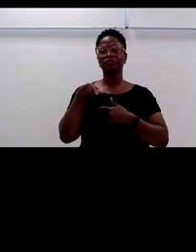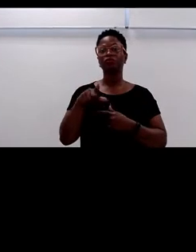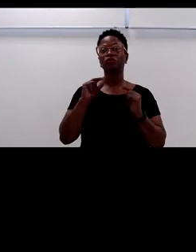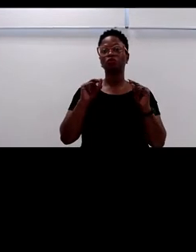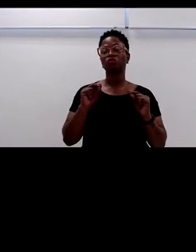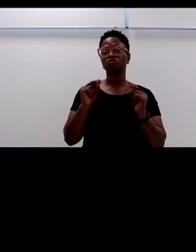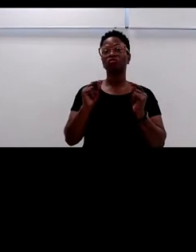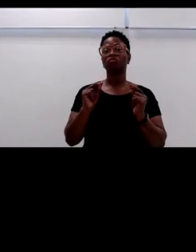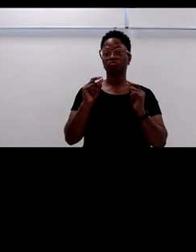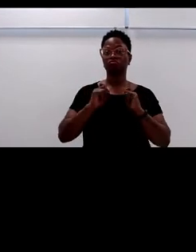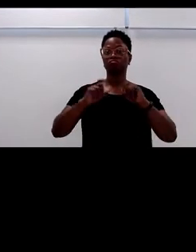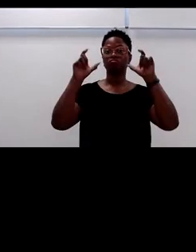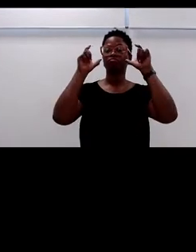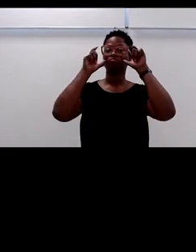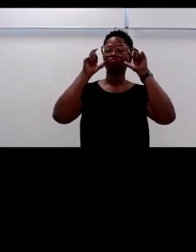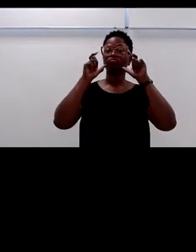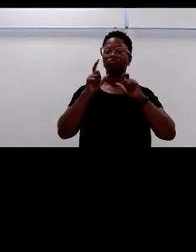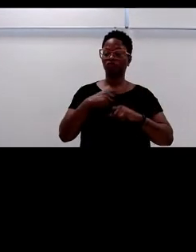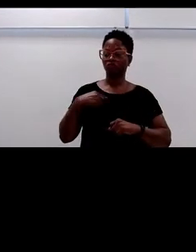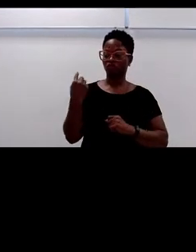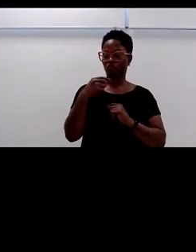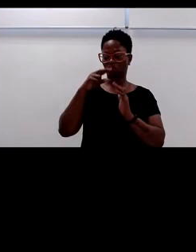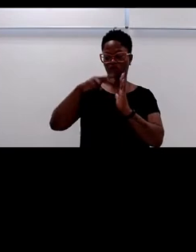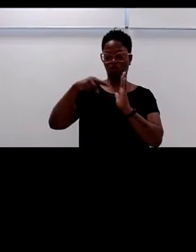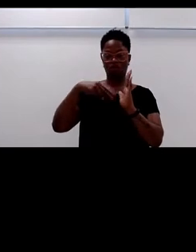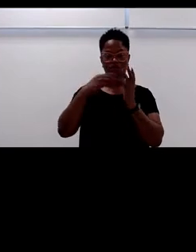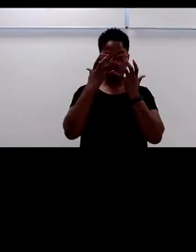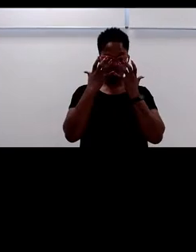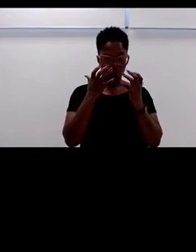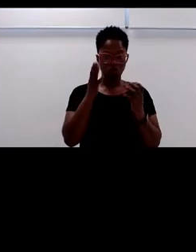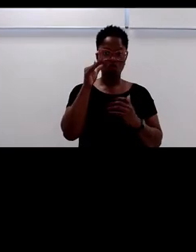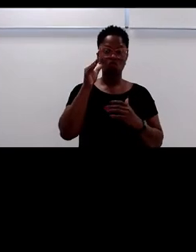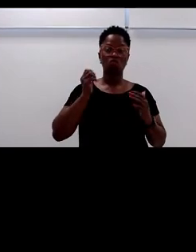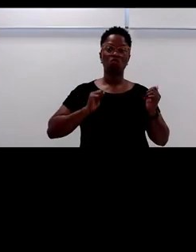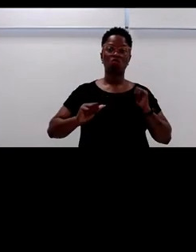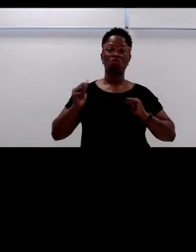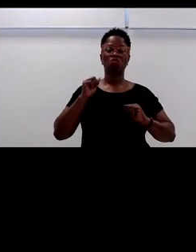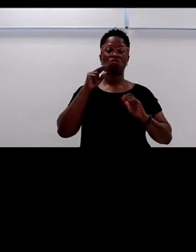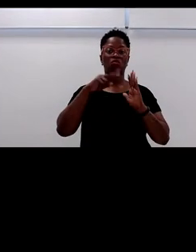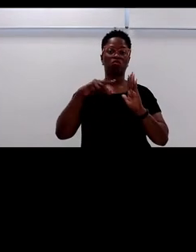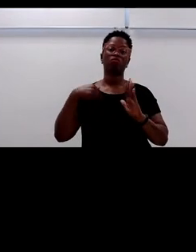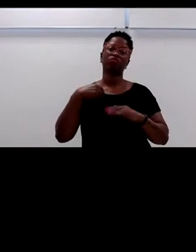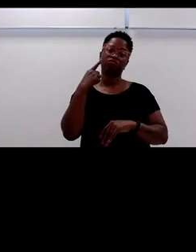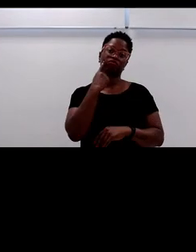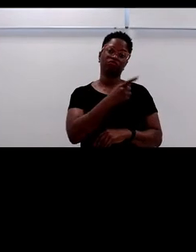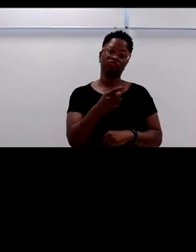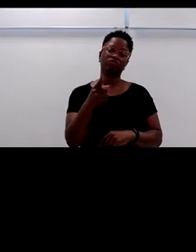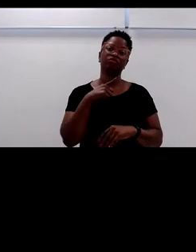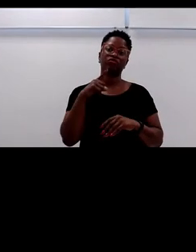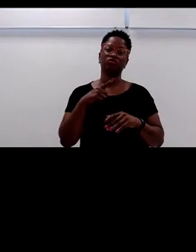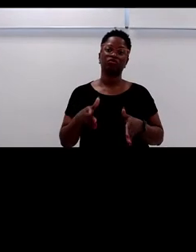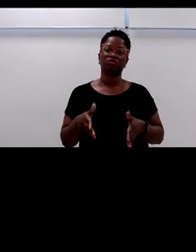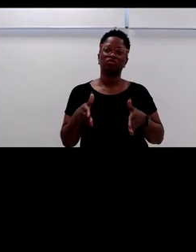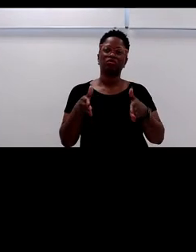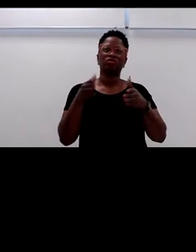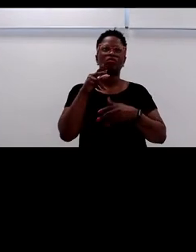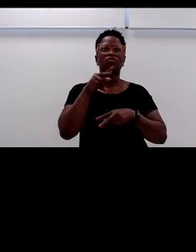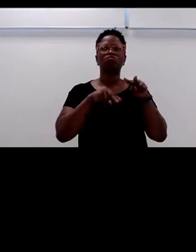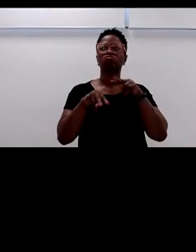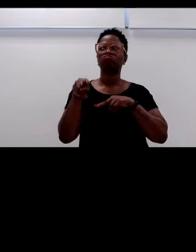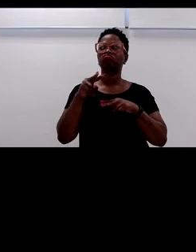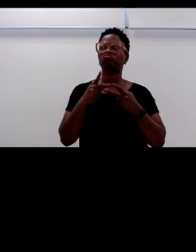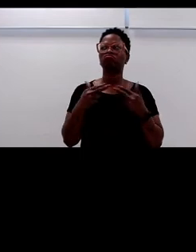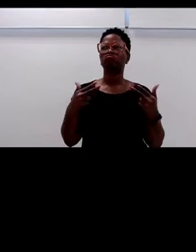muita atenção, né? Os nossos leitores ficaram muito curiosos, né? Eles viam aquele andaime aqui, eles viam que alguma coisa